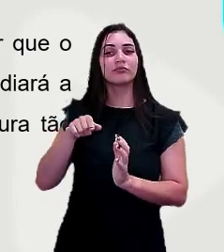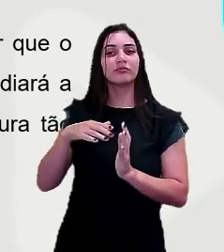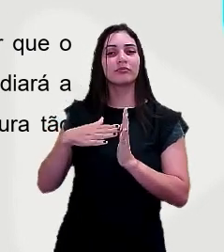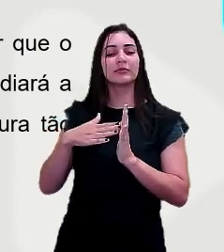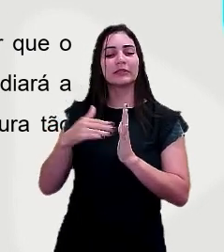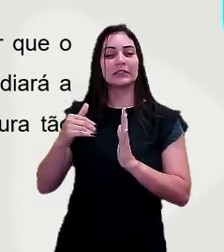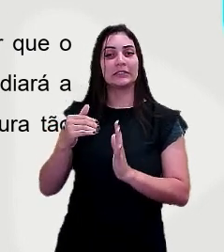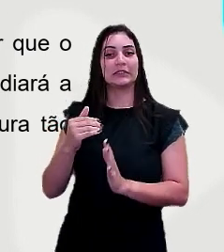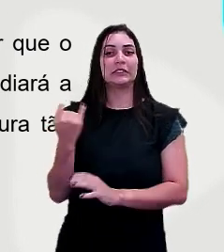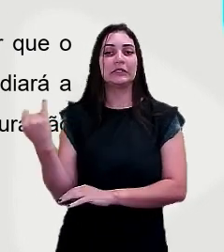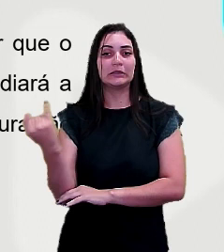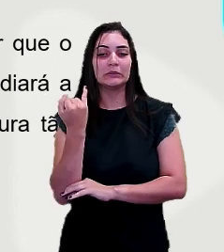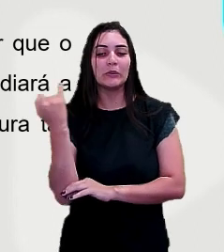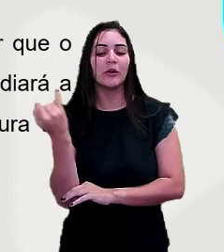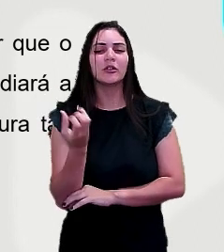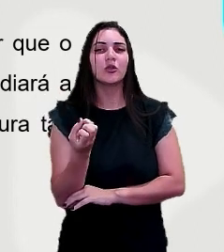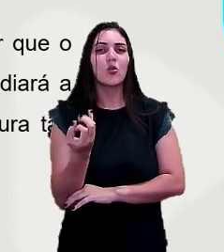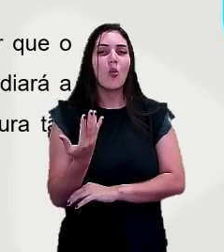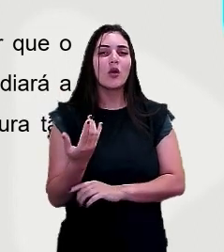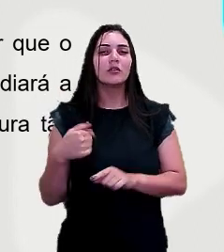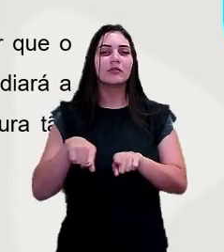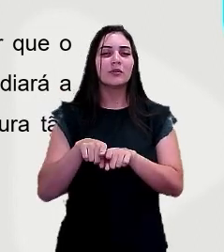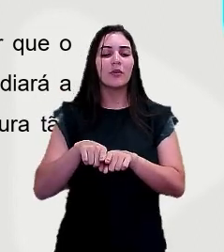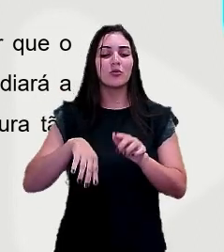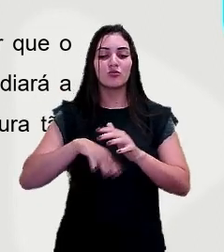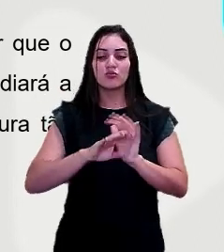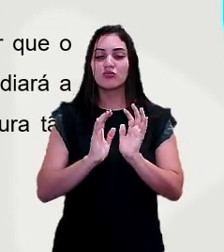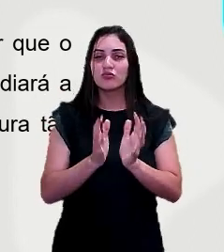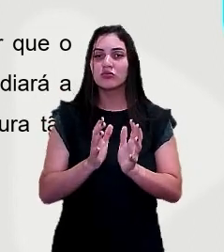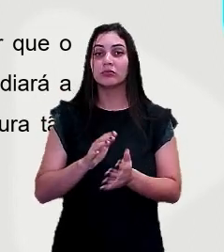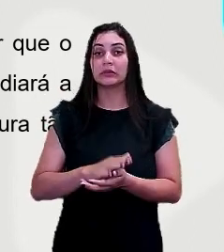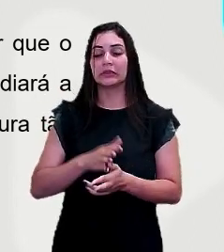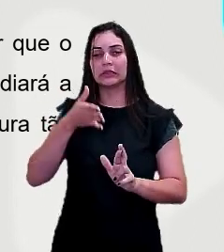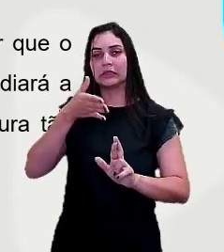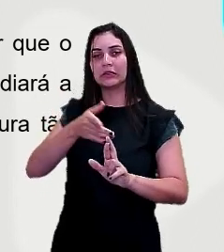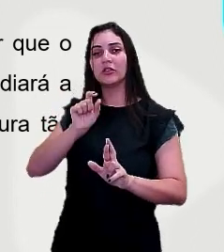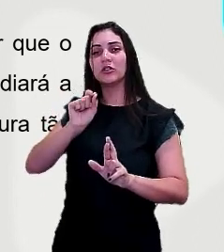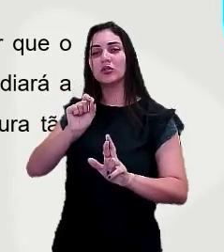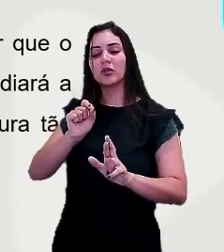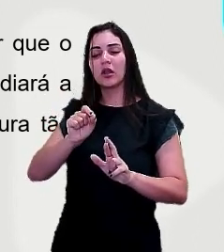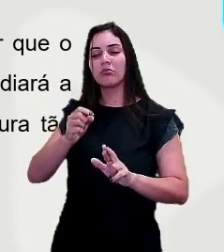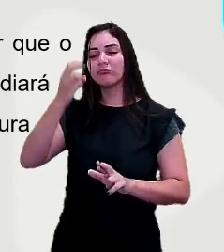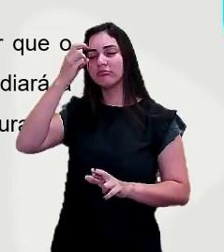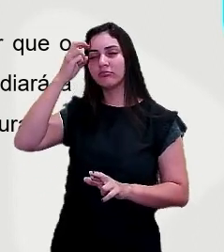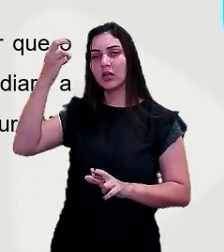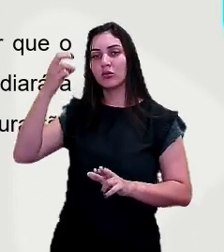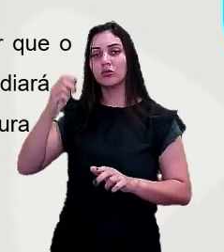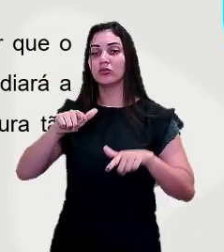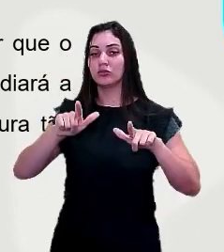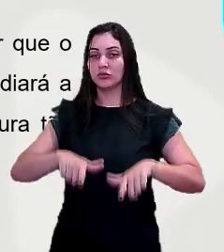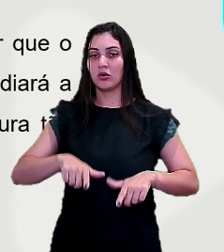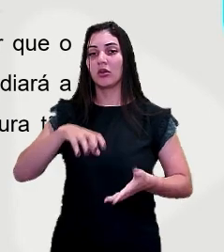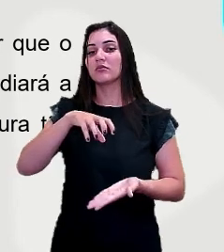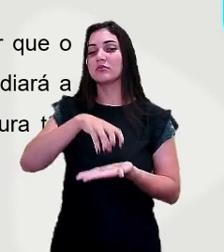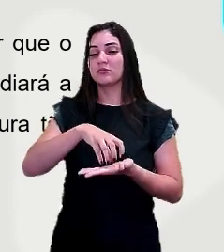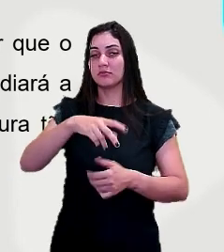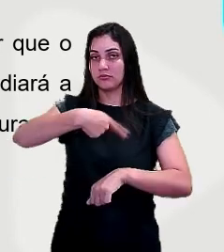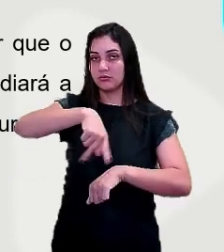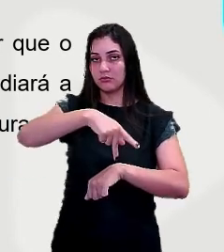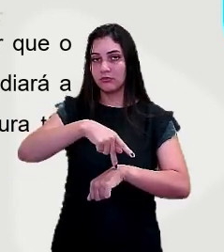de campo. Então, o mascote escolhido para a Copa do Mundo, ele tem referências na cultura local, na cultura sede do